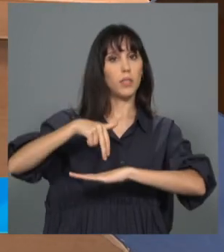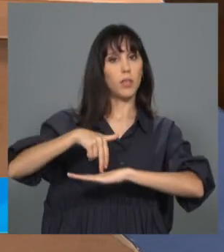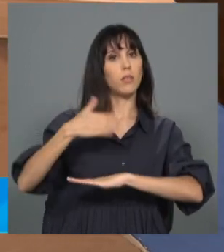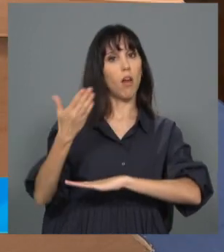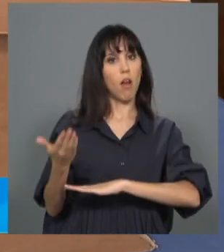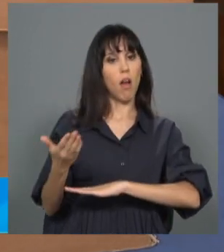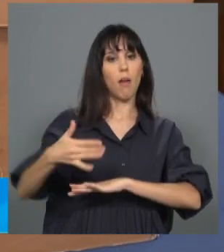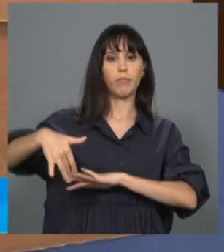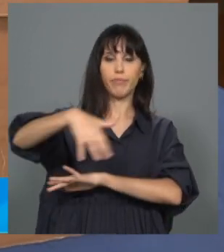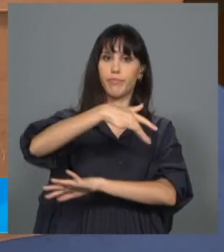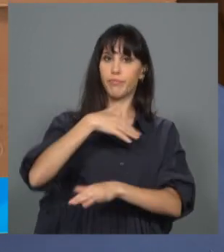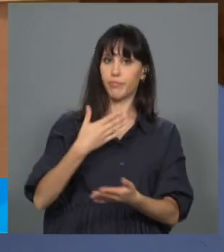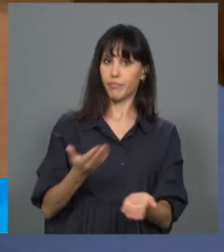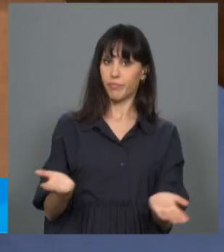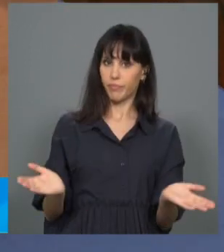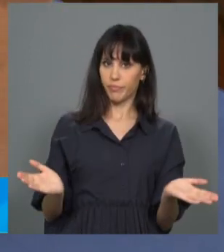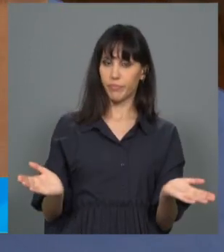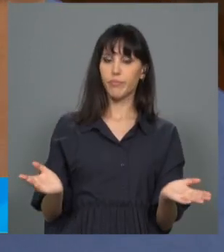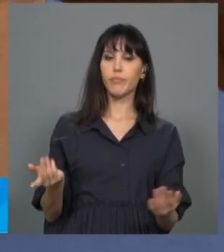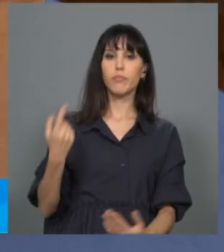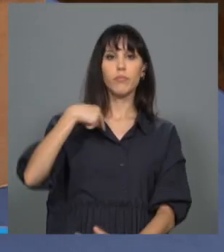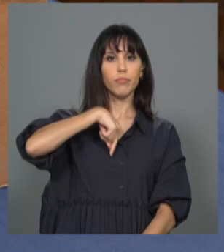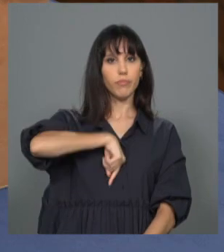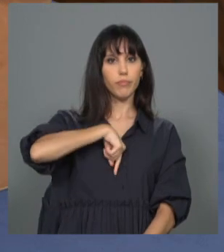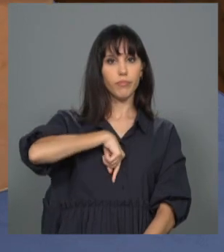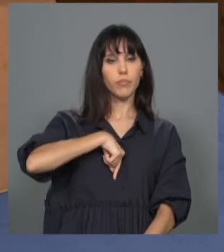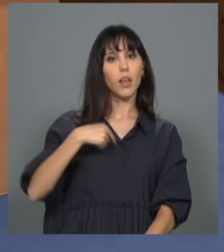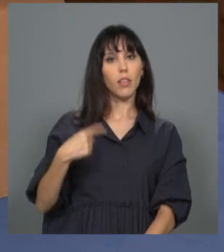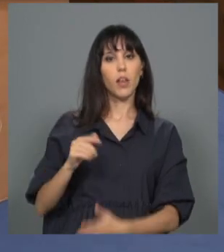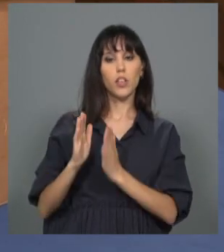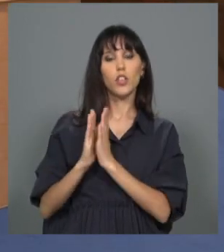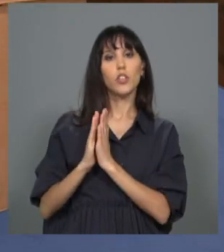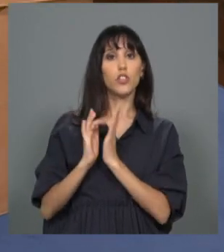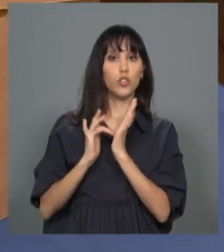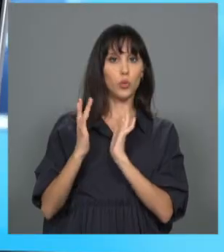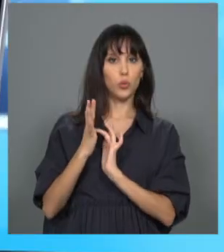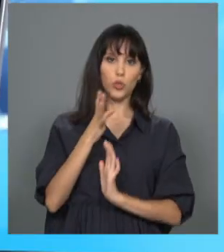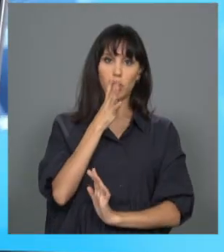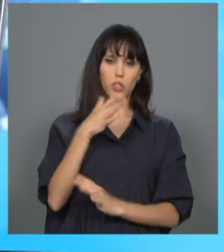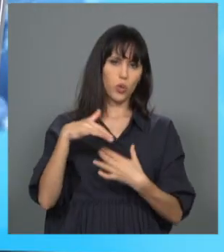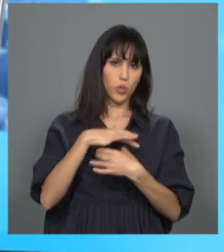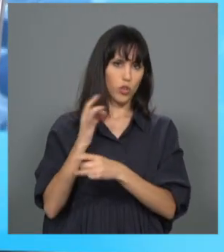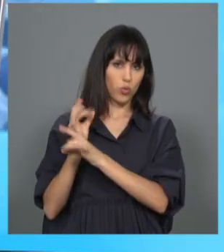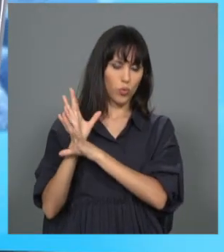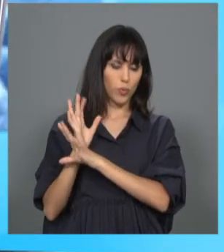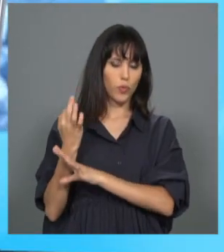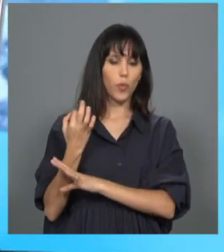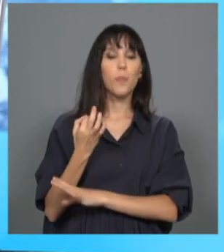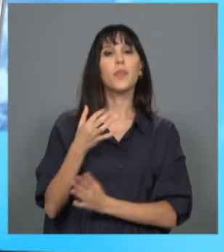no meio de nós, dentro de nós, como diz Jesus noutro contexto. E diz o